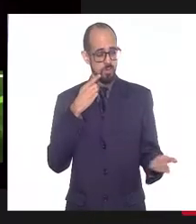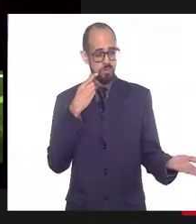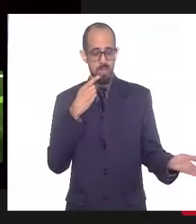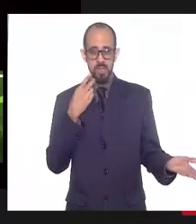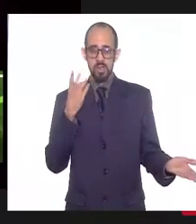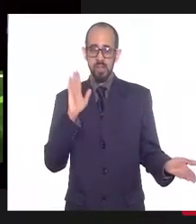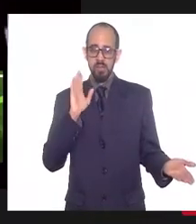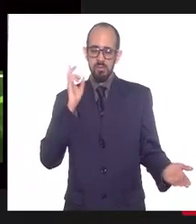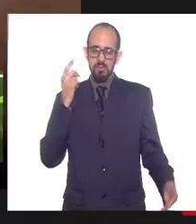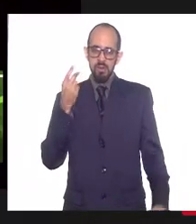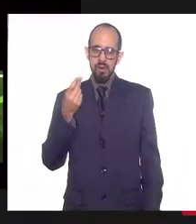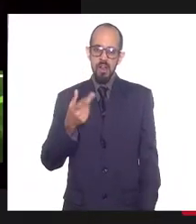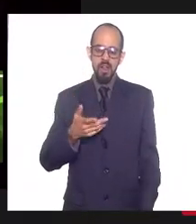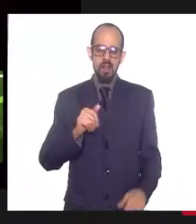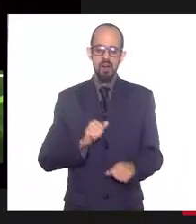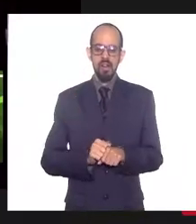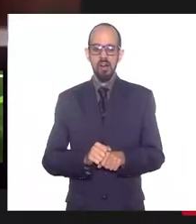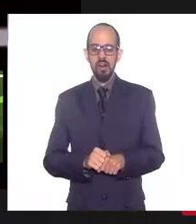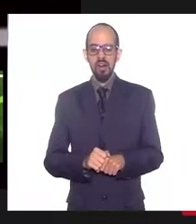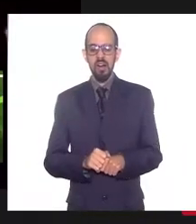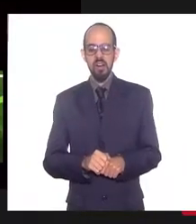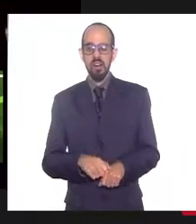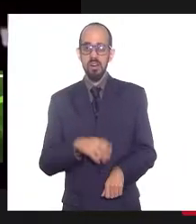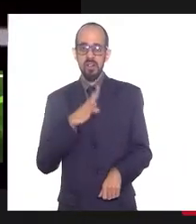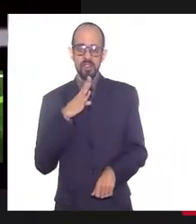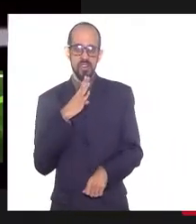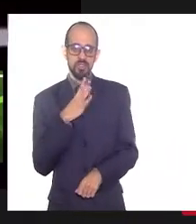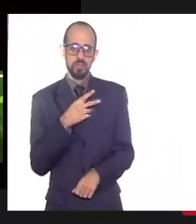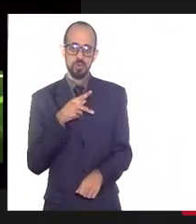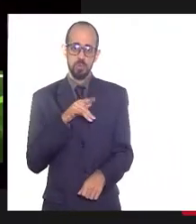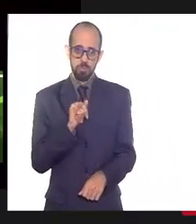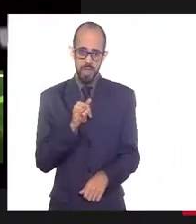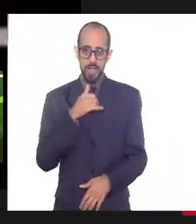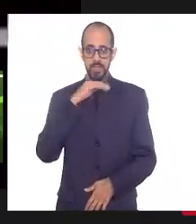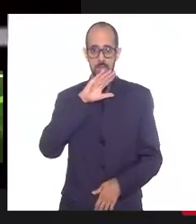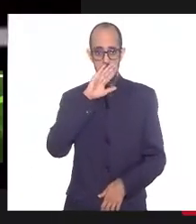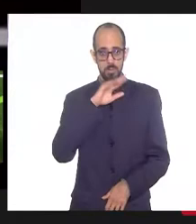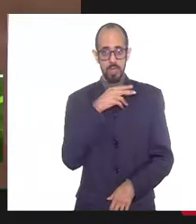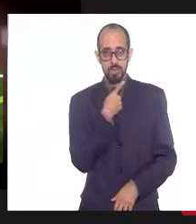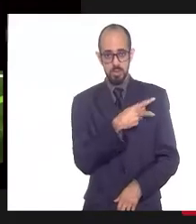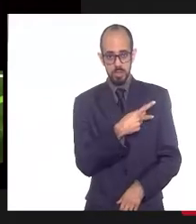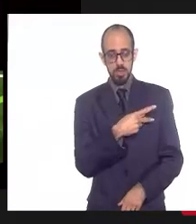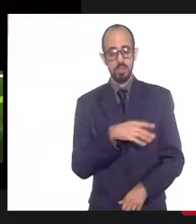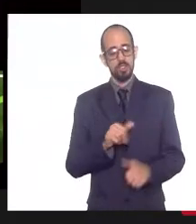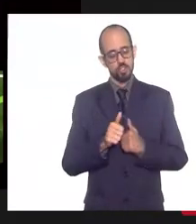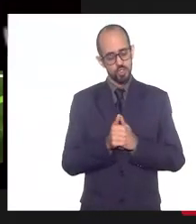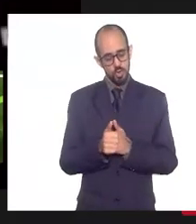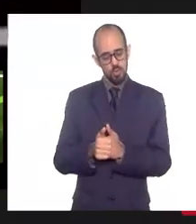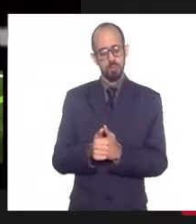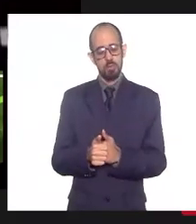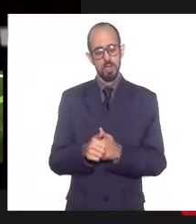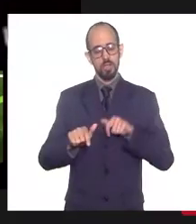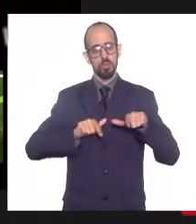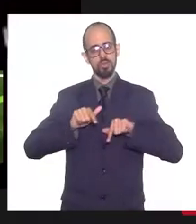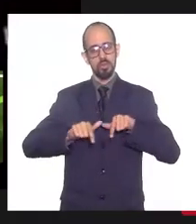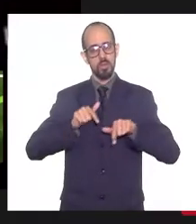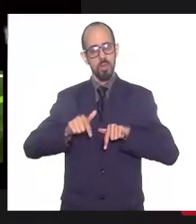muito tempo, conhecemos o pai dele, a mãe dele, né? Ele agora, a gente acompanha